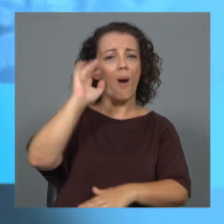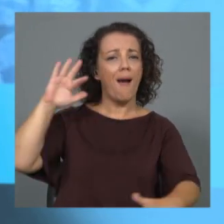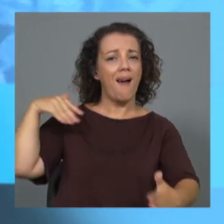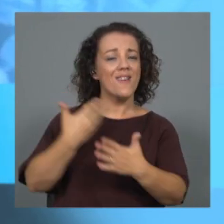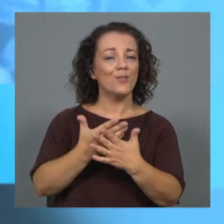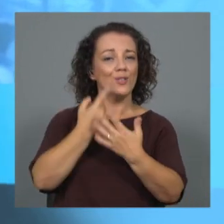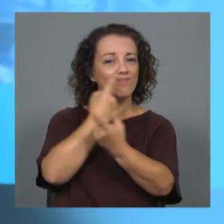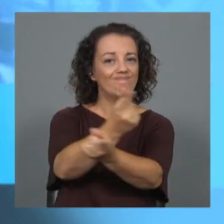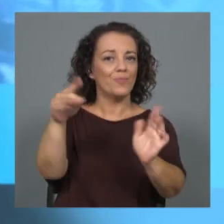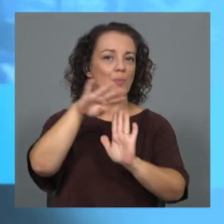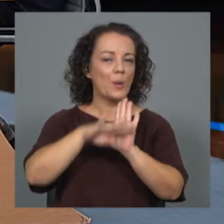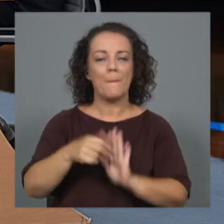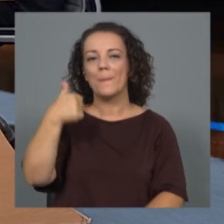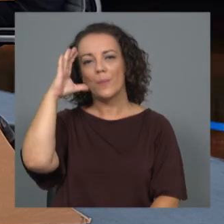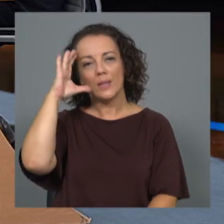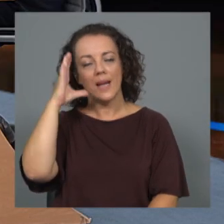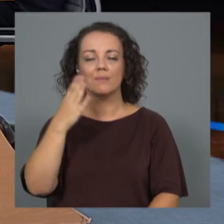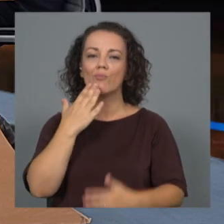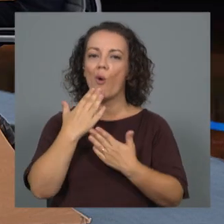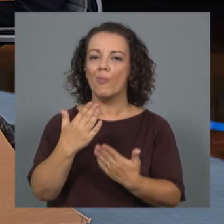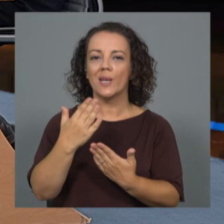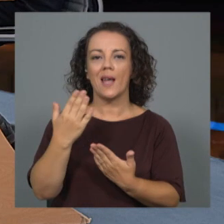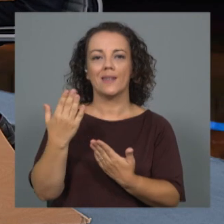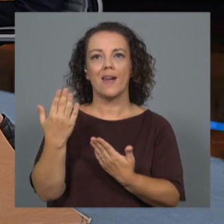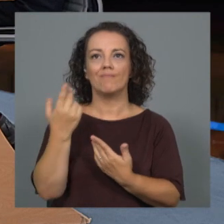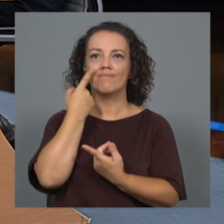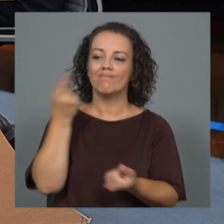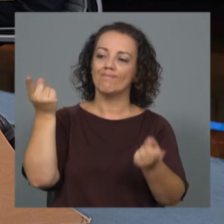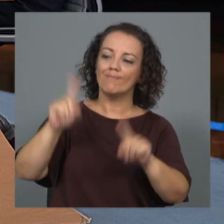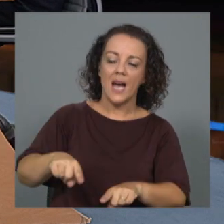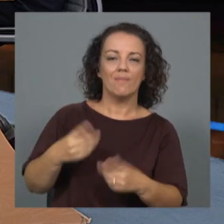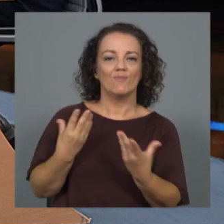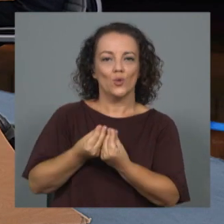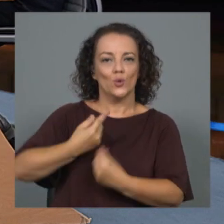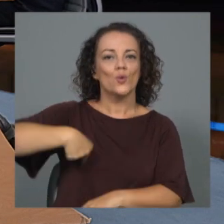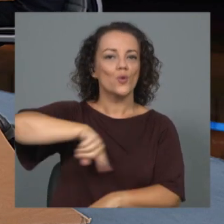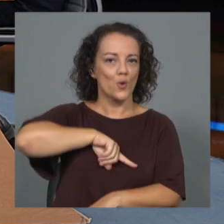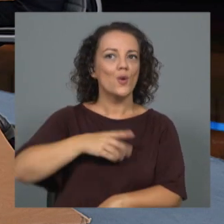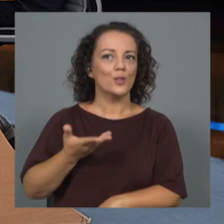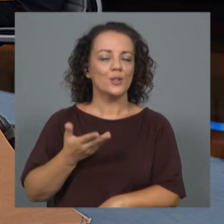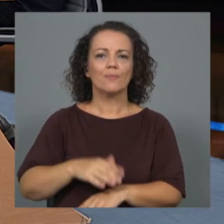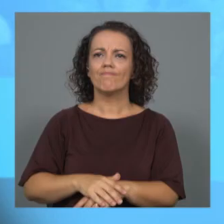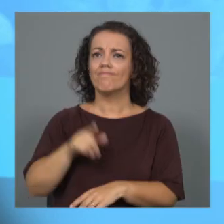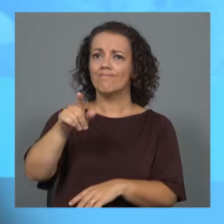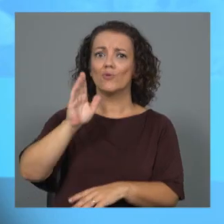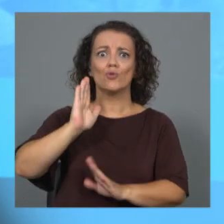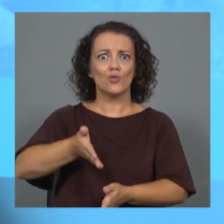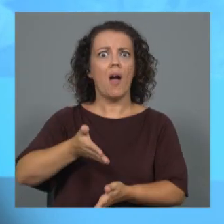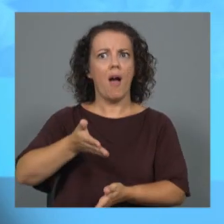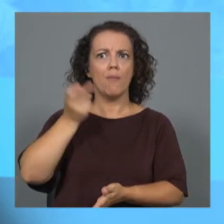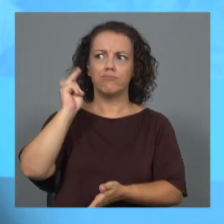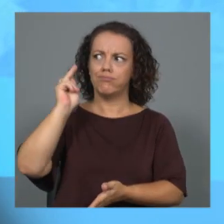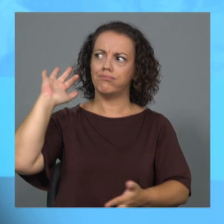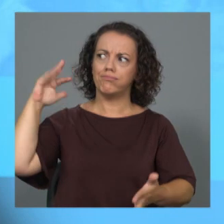si. Boa tarde, obrigado por estar uma vez mais aqui entre nós. Na realidade é um percurso já significativo,